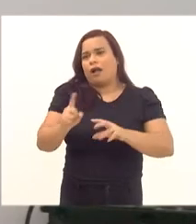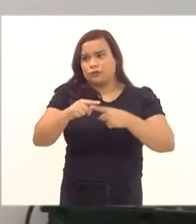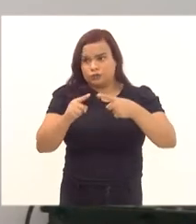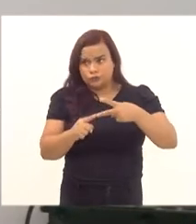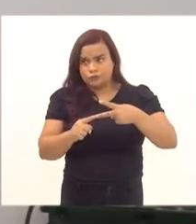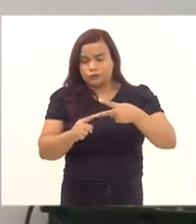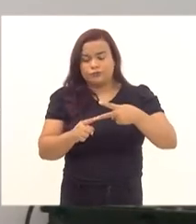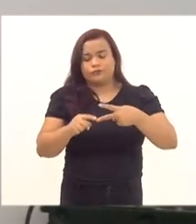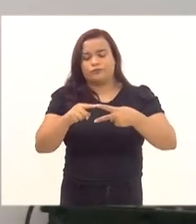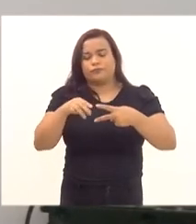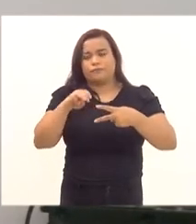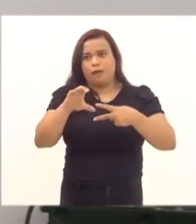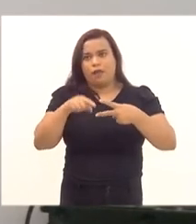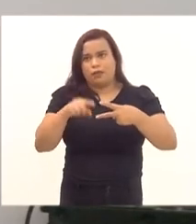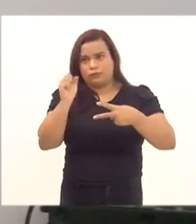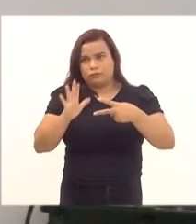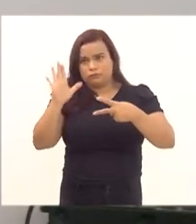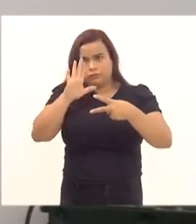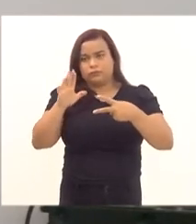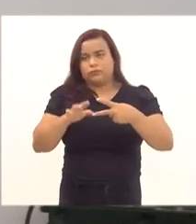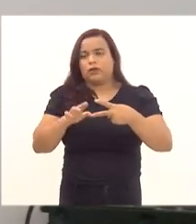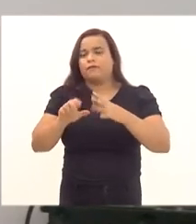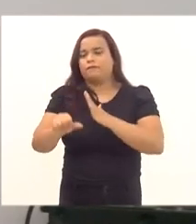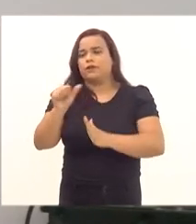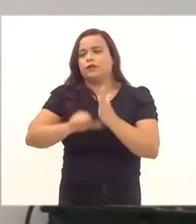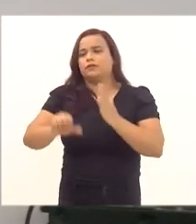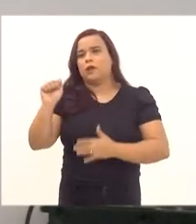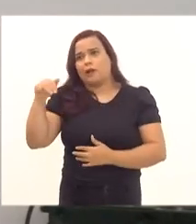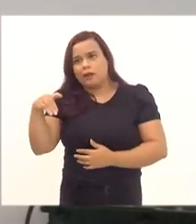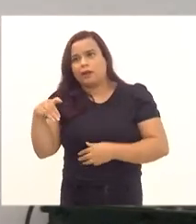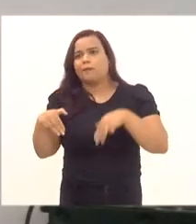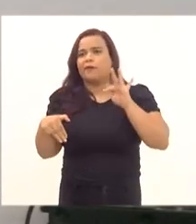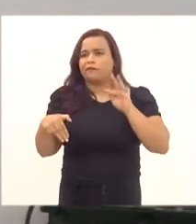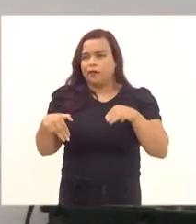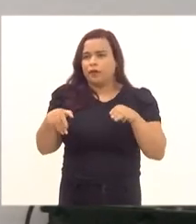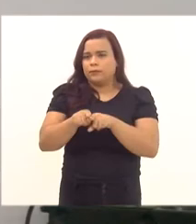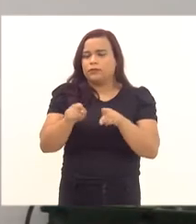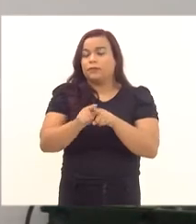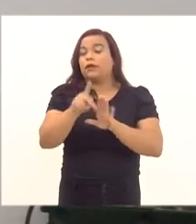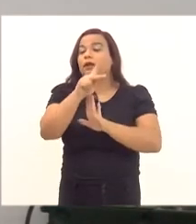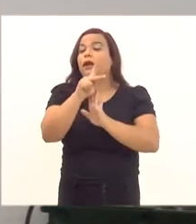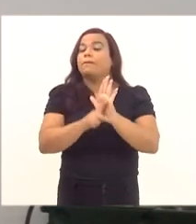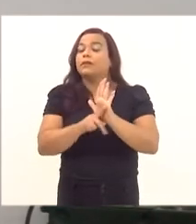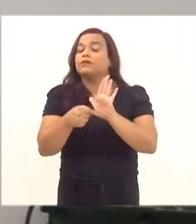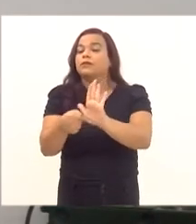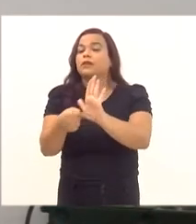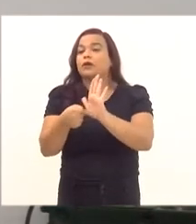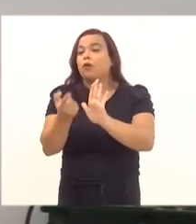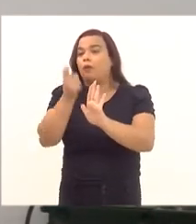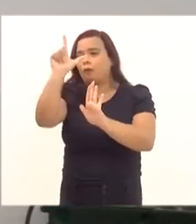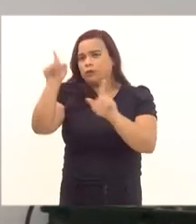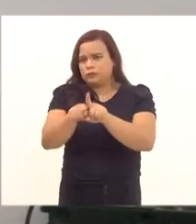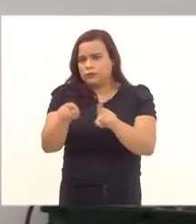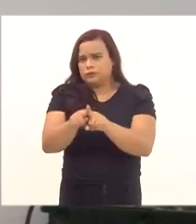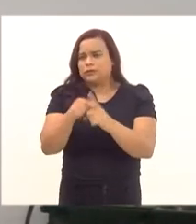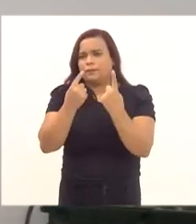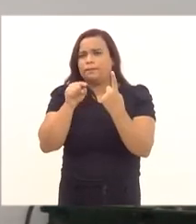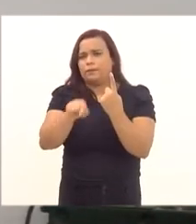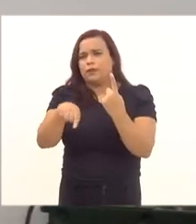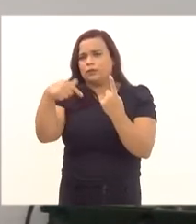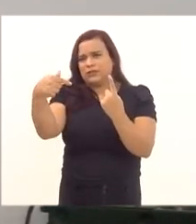ainda FM é o projeto de 1.077 e apresentamos também um outro projeto e dividimos né projeto